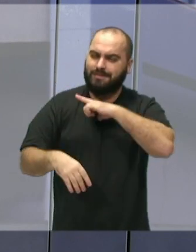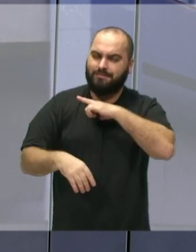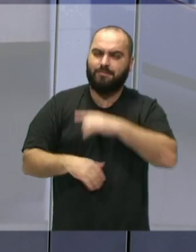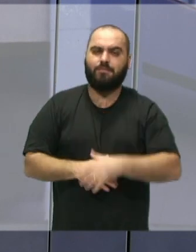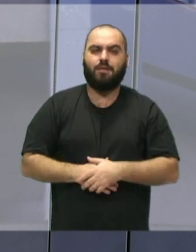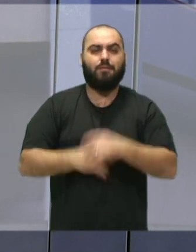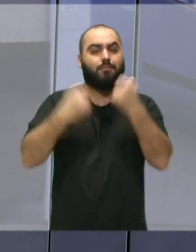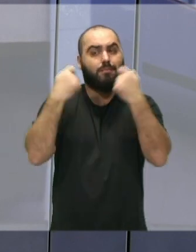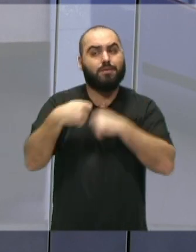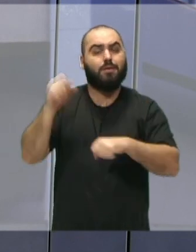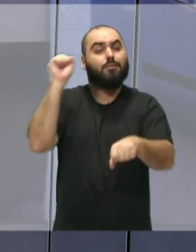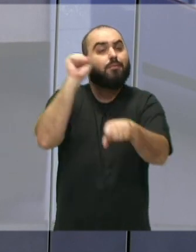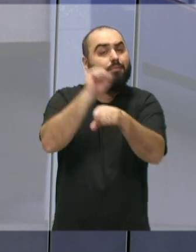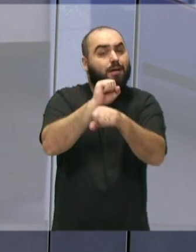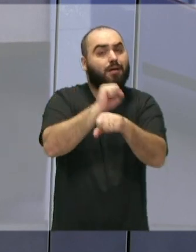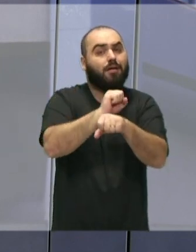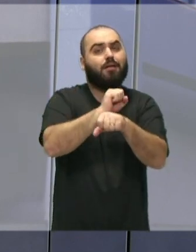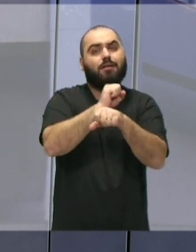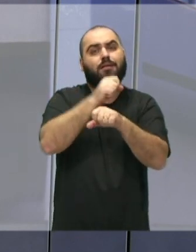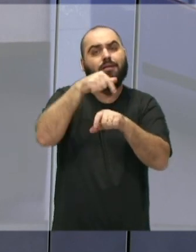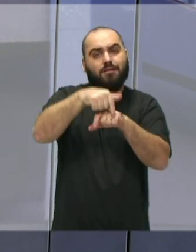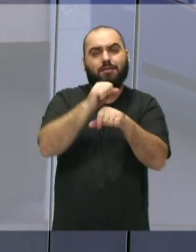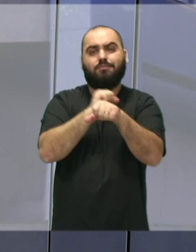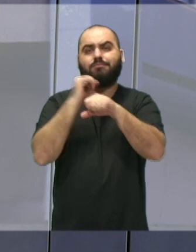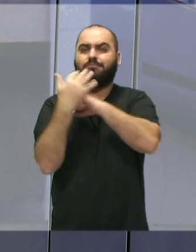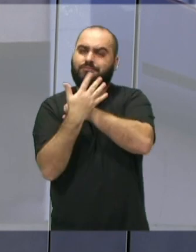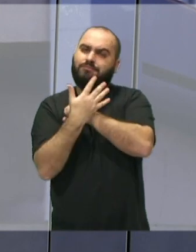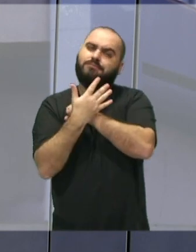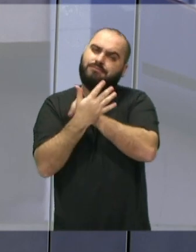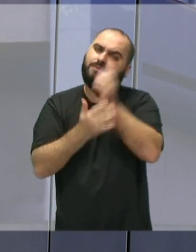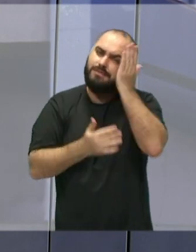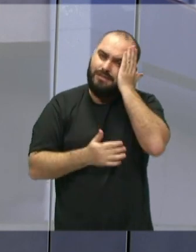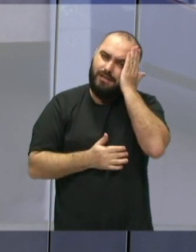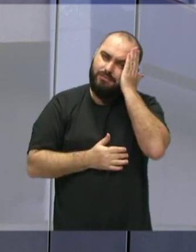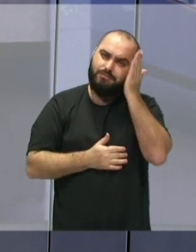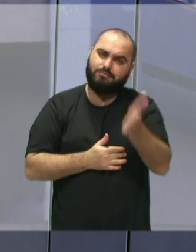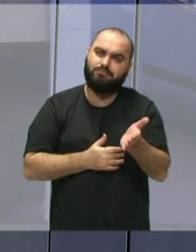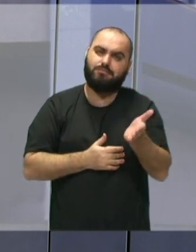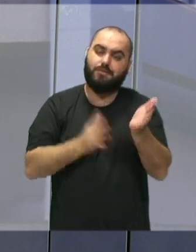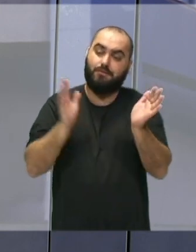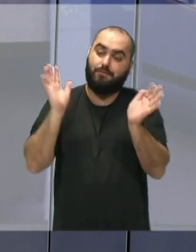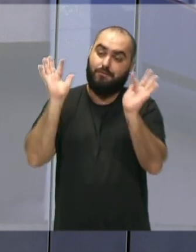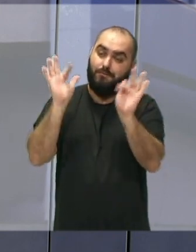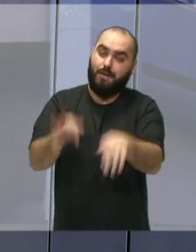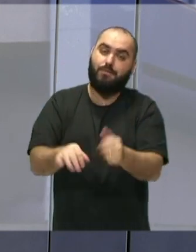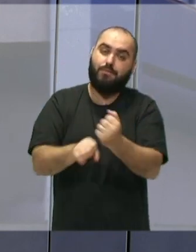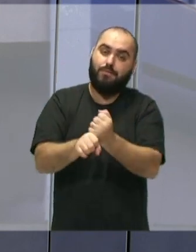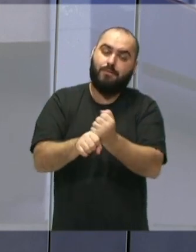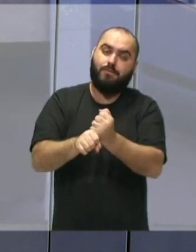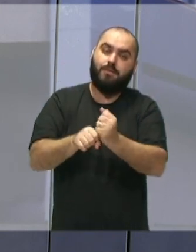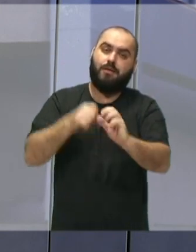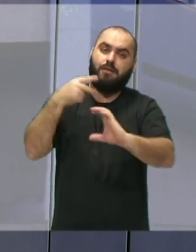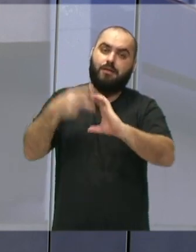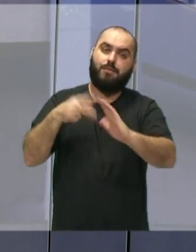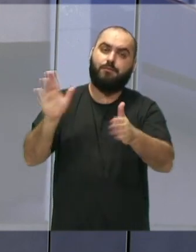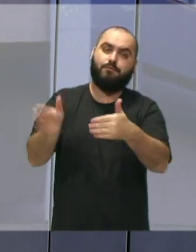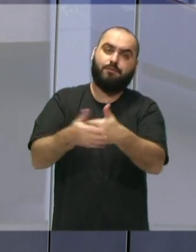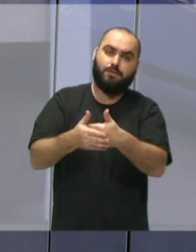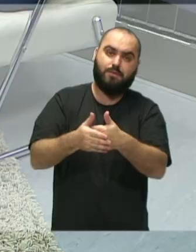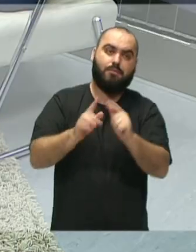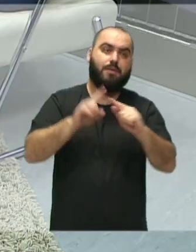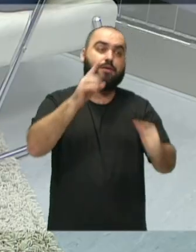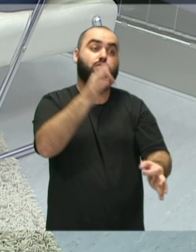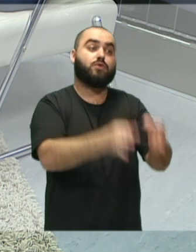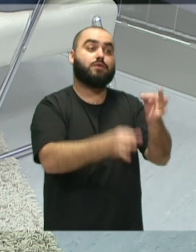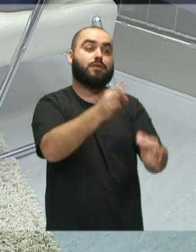que ter parada na Câmara por conta da pandemia, e esse é um processo que se segue, né? Chegou o final do ano, a Câmara fechou, mas o Judiciário